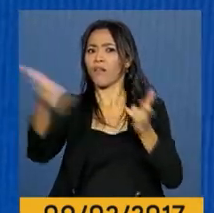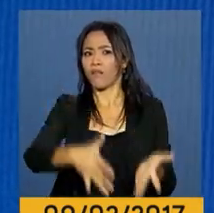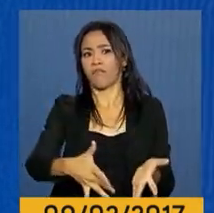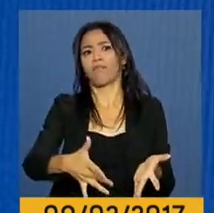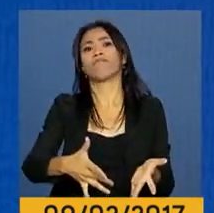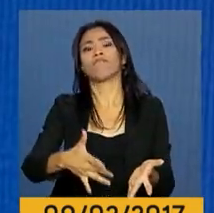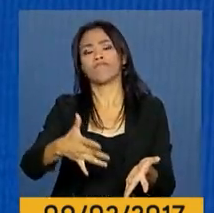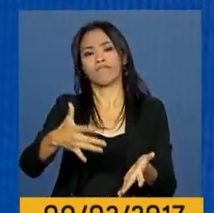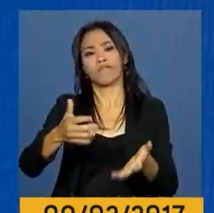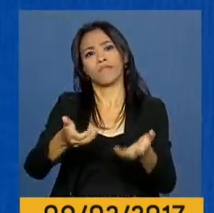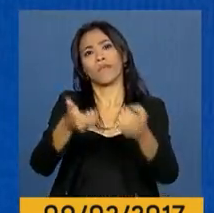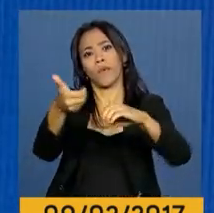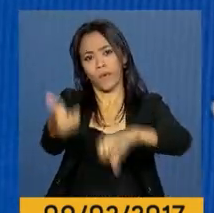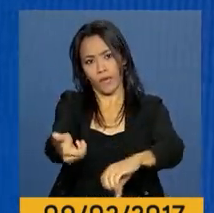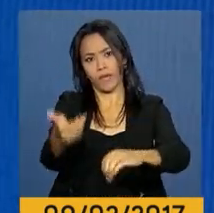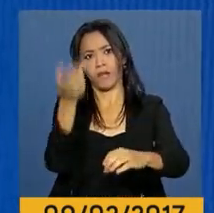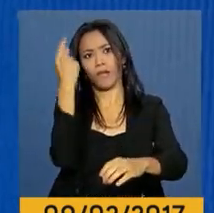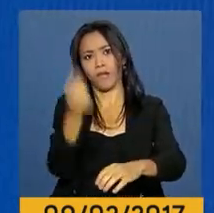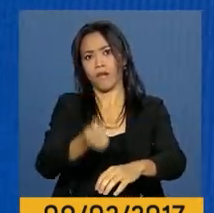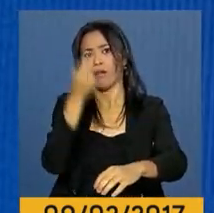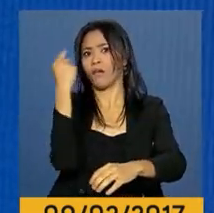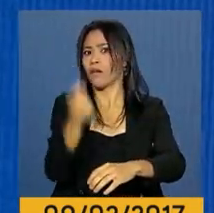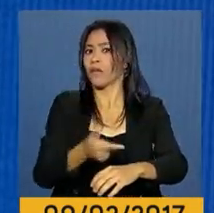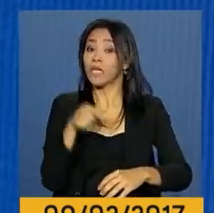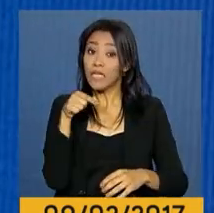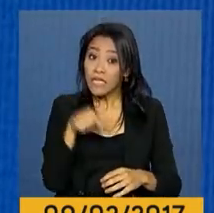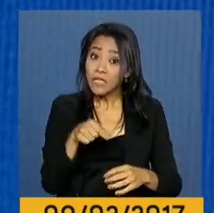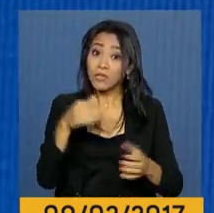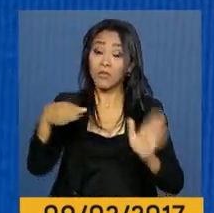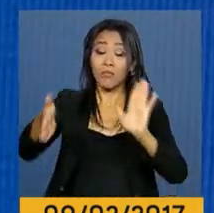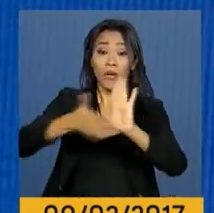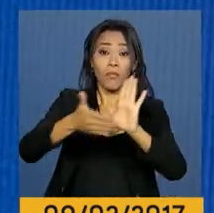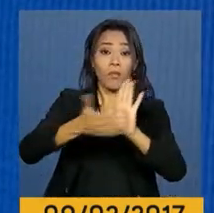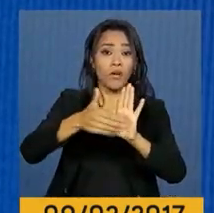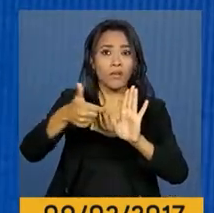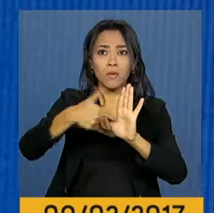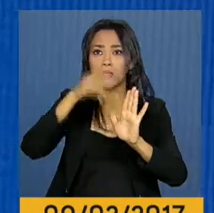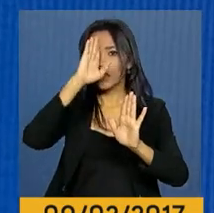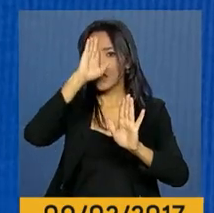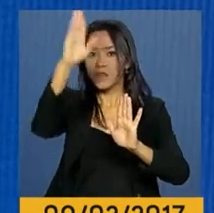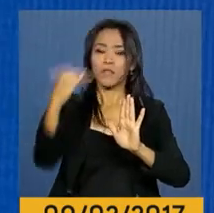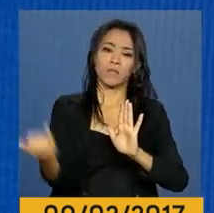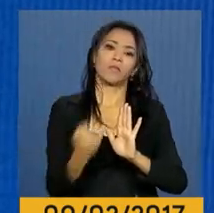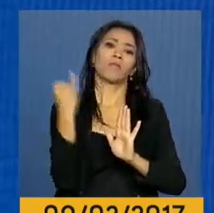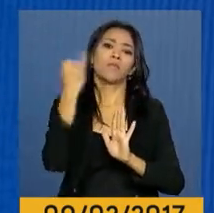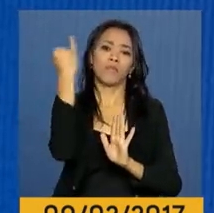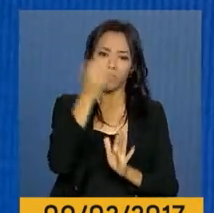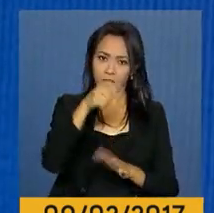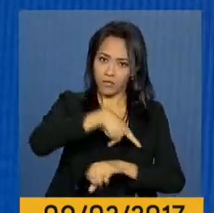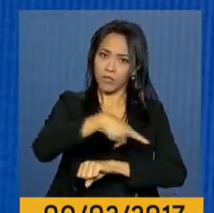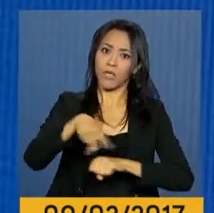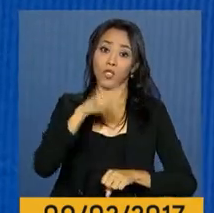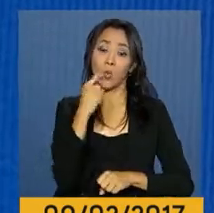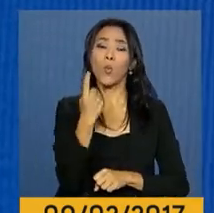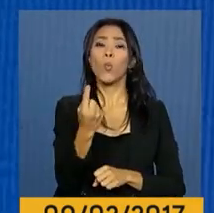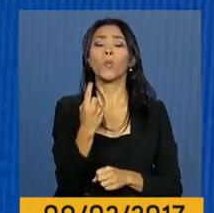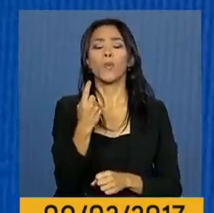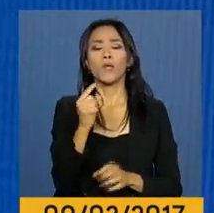nacional há muito tempo e matérias fundamentais eh para o país uma delas